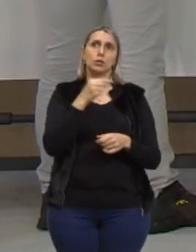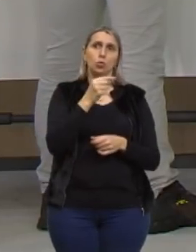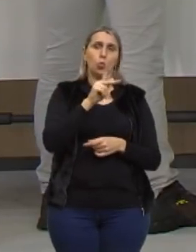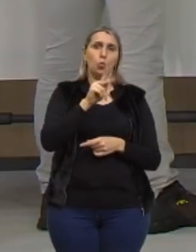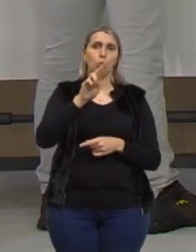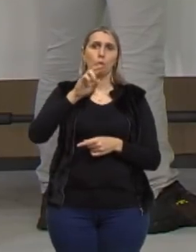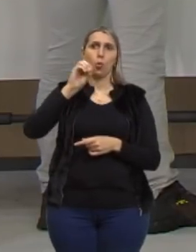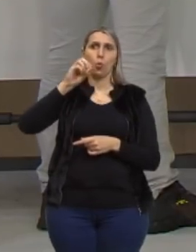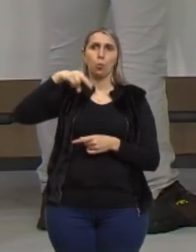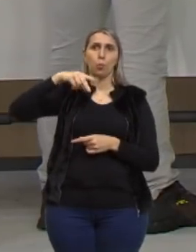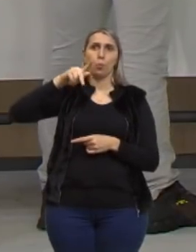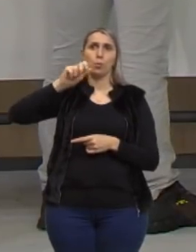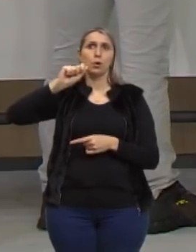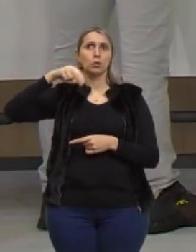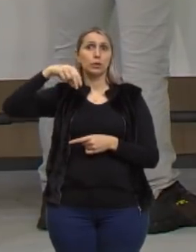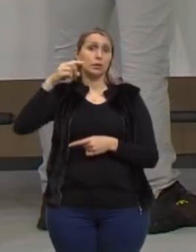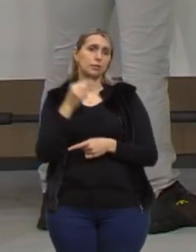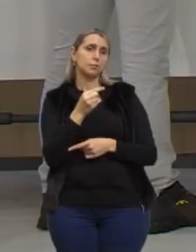aqui